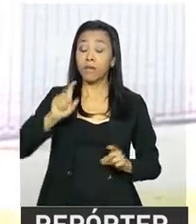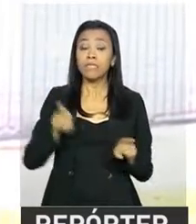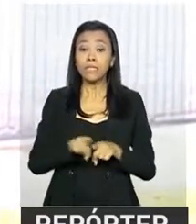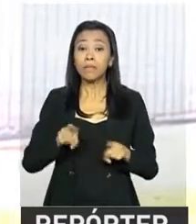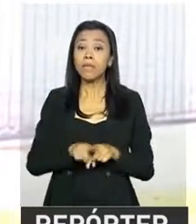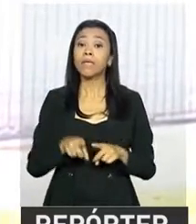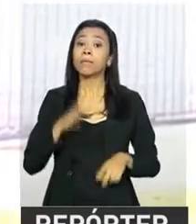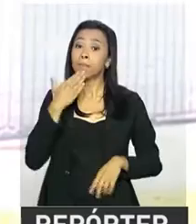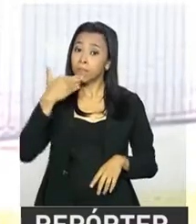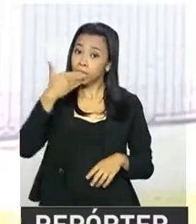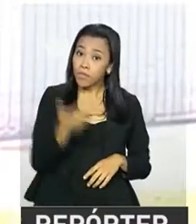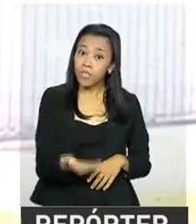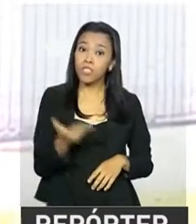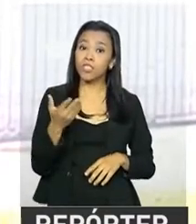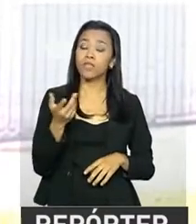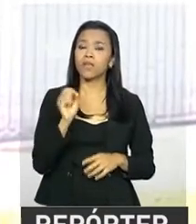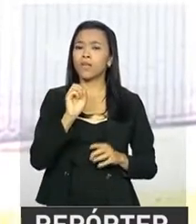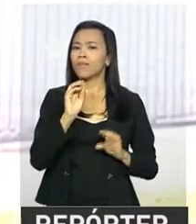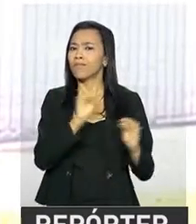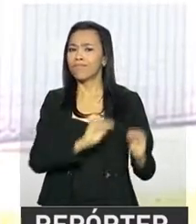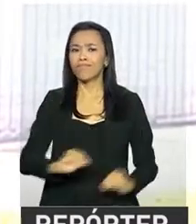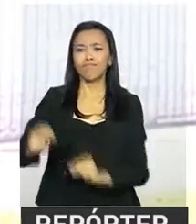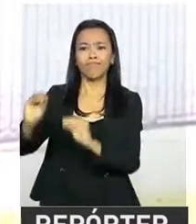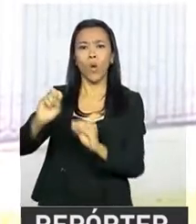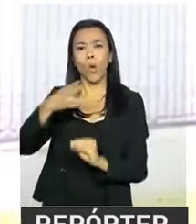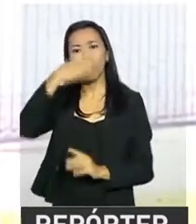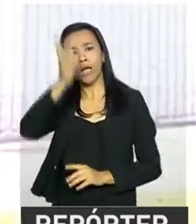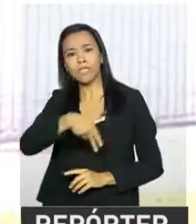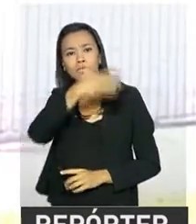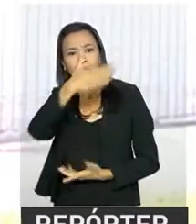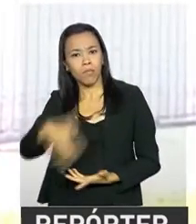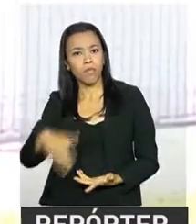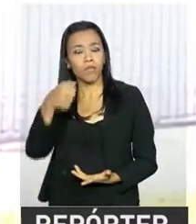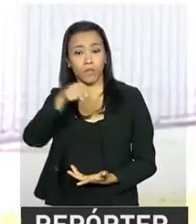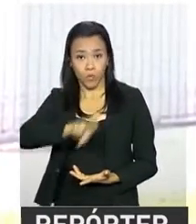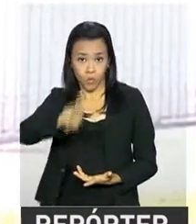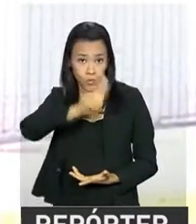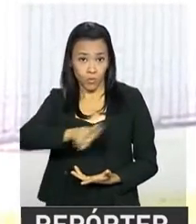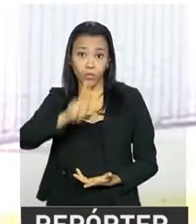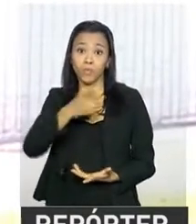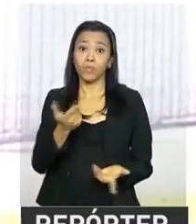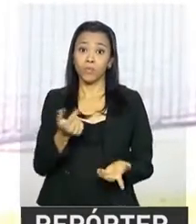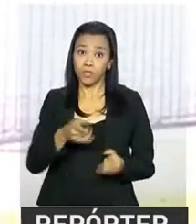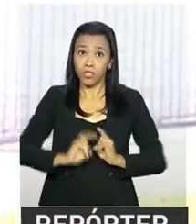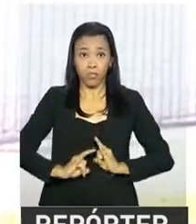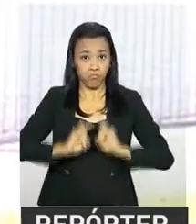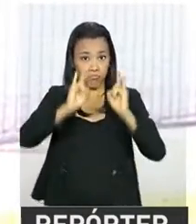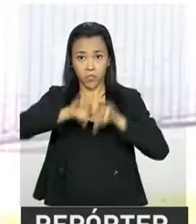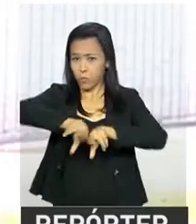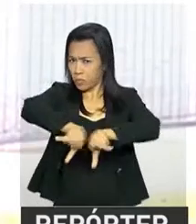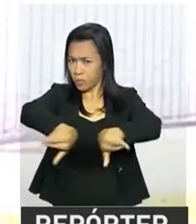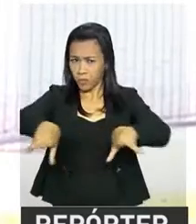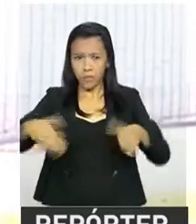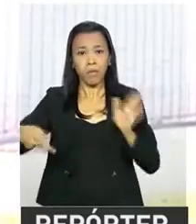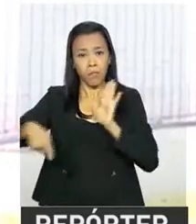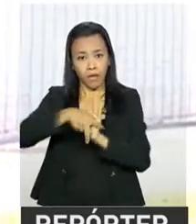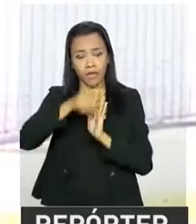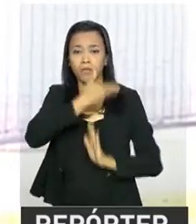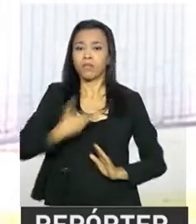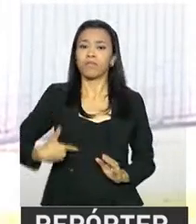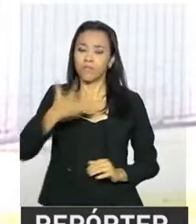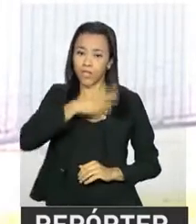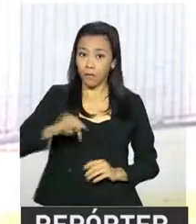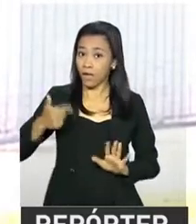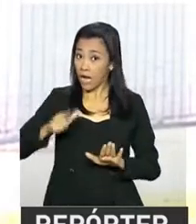permissão transferência ou cancelamento de uso de imóvel da união a maioria desses serviços era